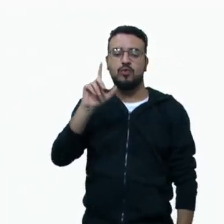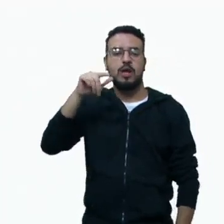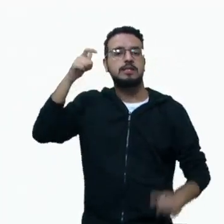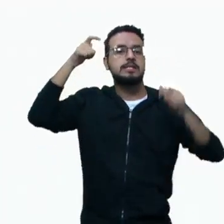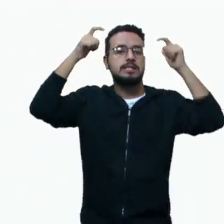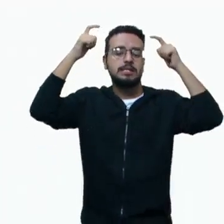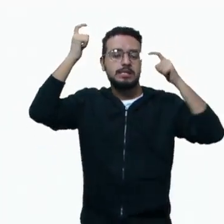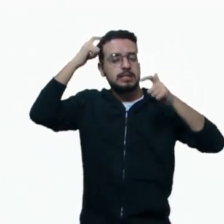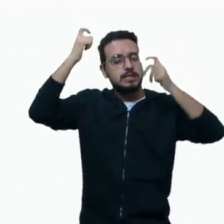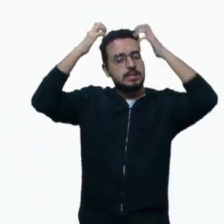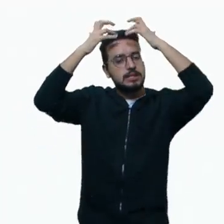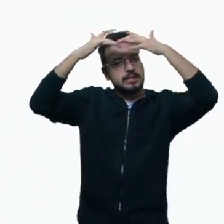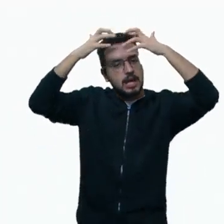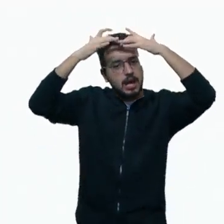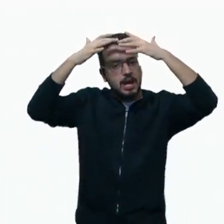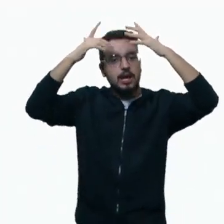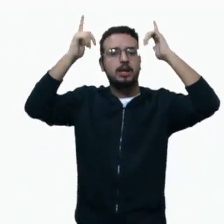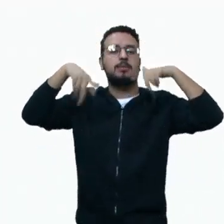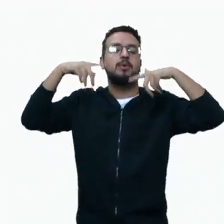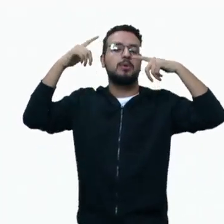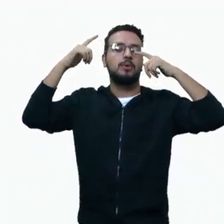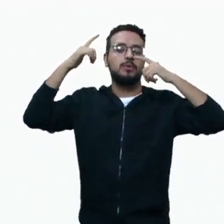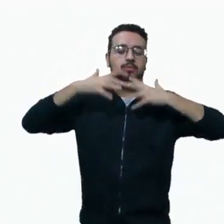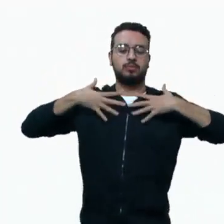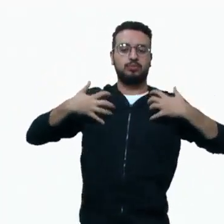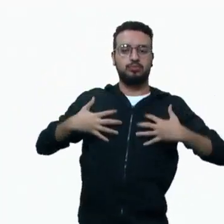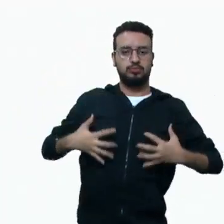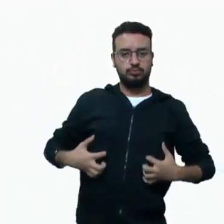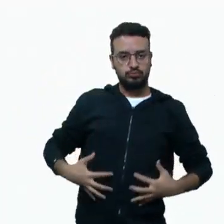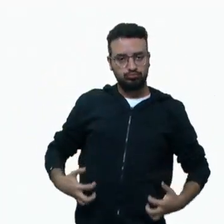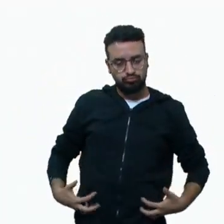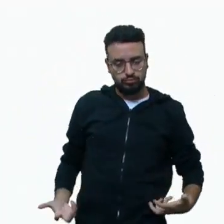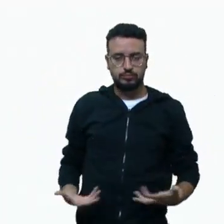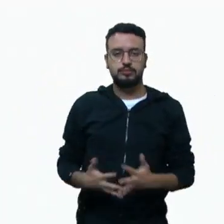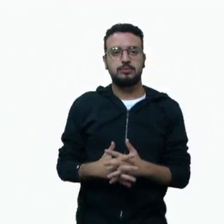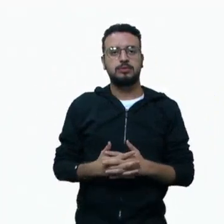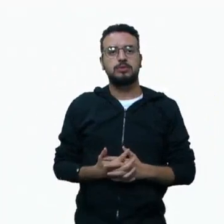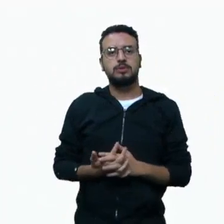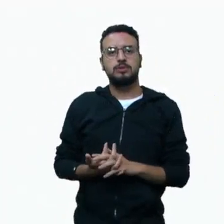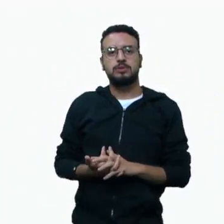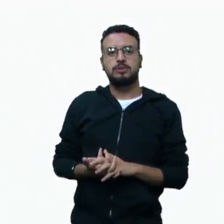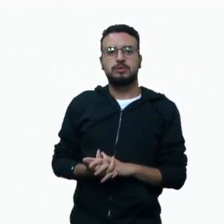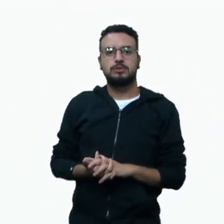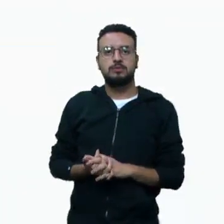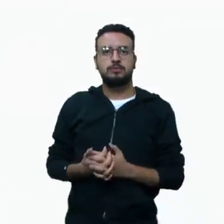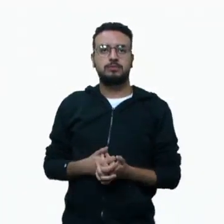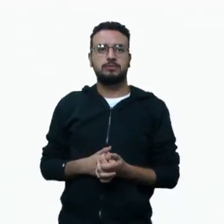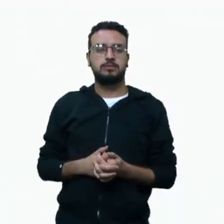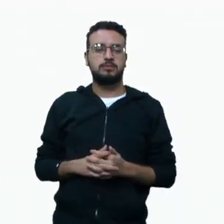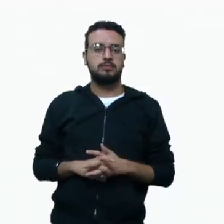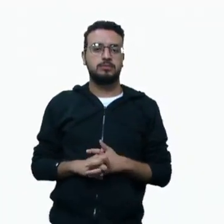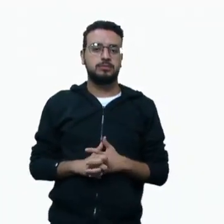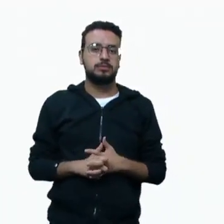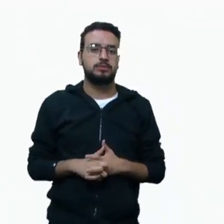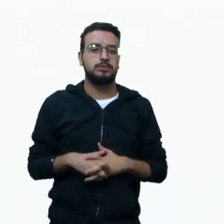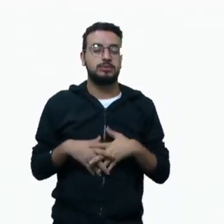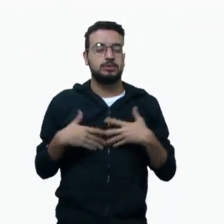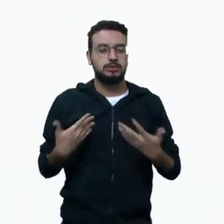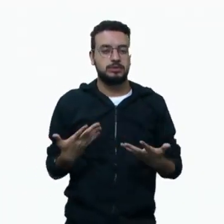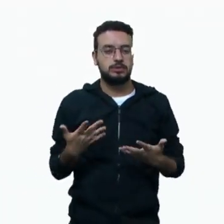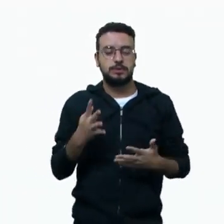nervoso. Não poderia deixar de lado e nem assistir essa aula, porque ela é importante. Tá, então a gente vai